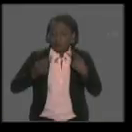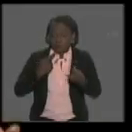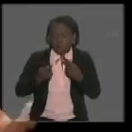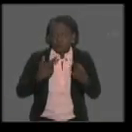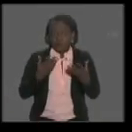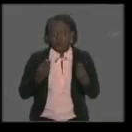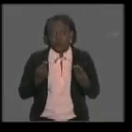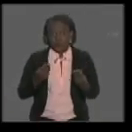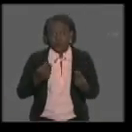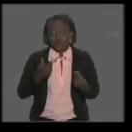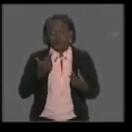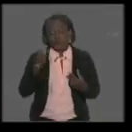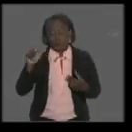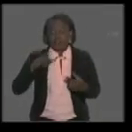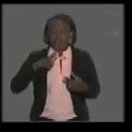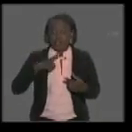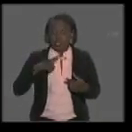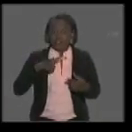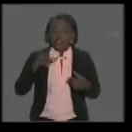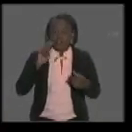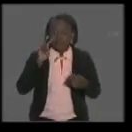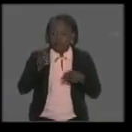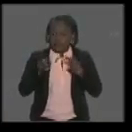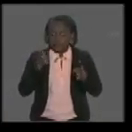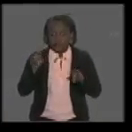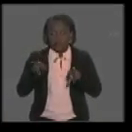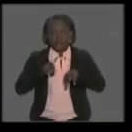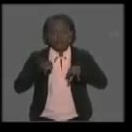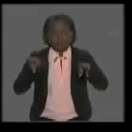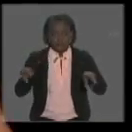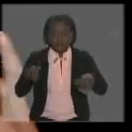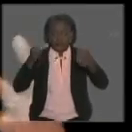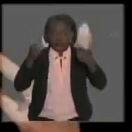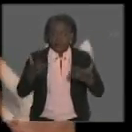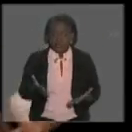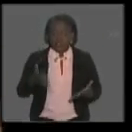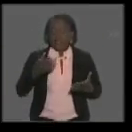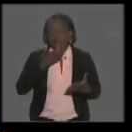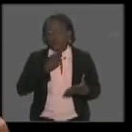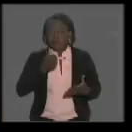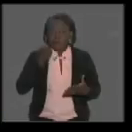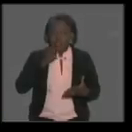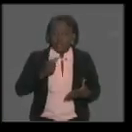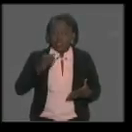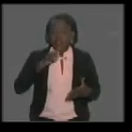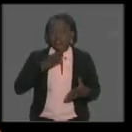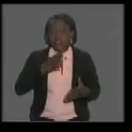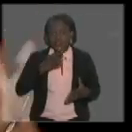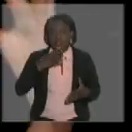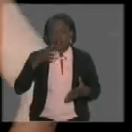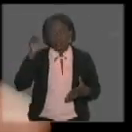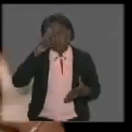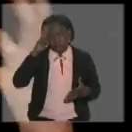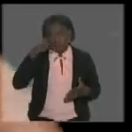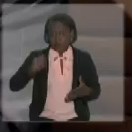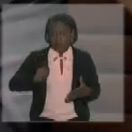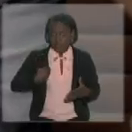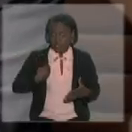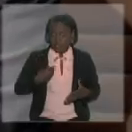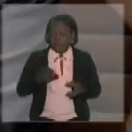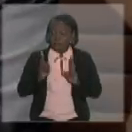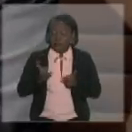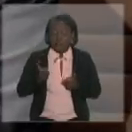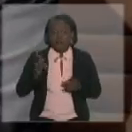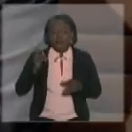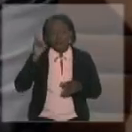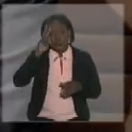diálogo com outras possibilidades, perspectivas que falam sobre gênero, que falam sobre essa questão de reconhecimento de humanidade, mas aí a gente pensa das complexidades. É o mesmo